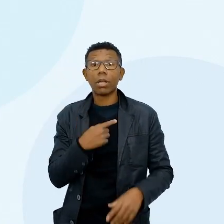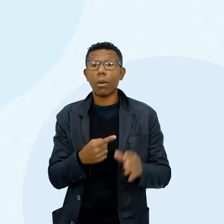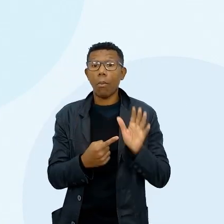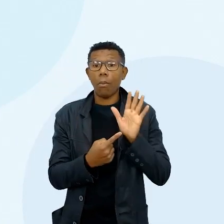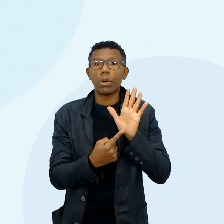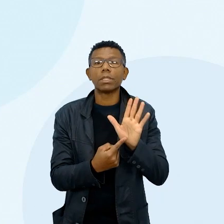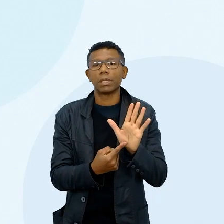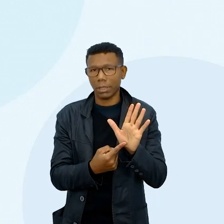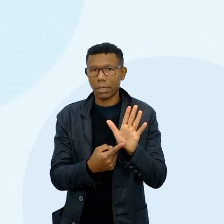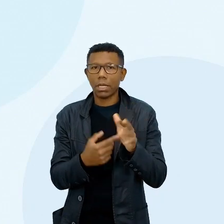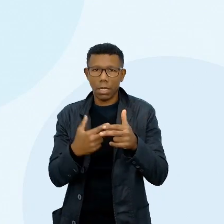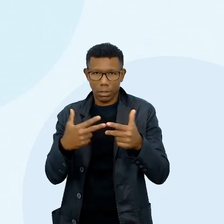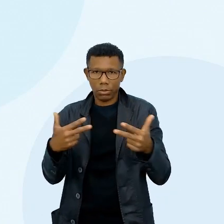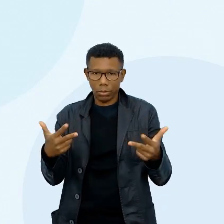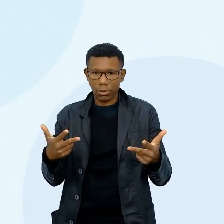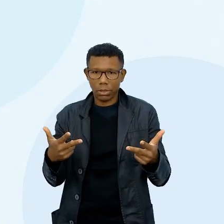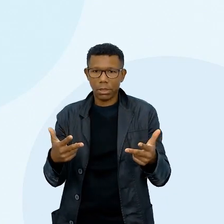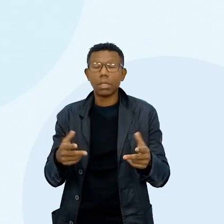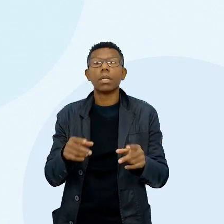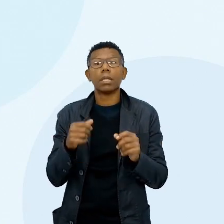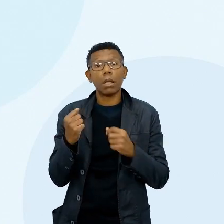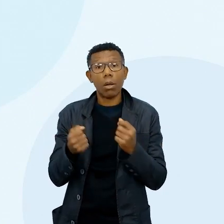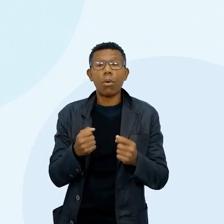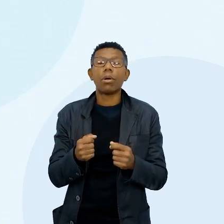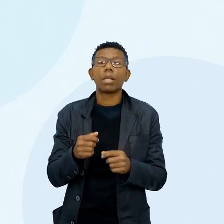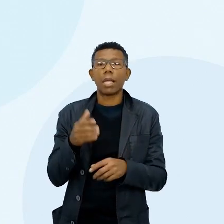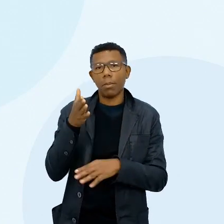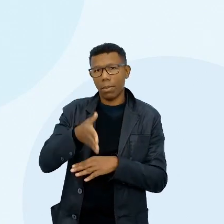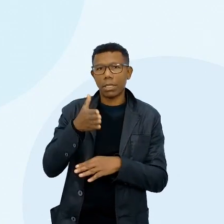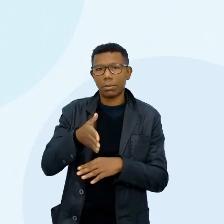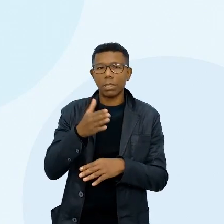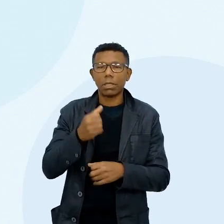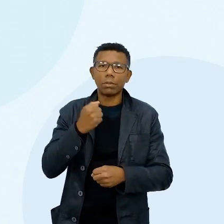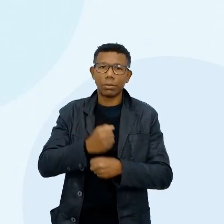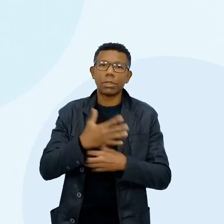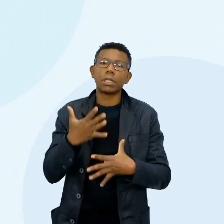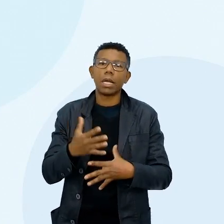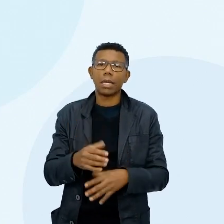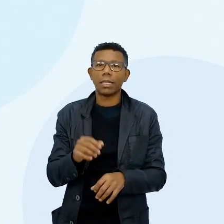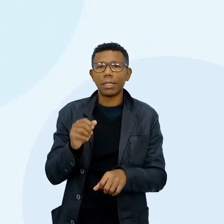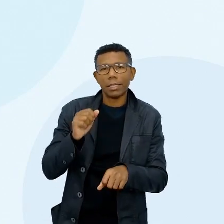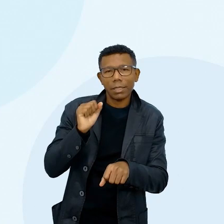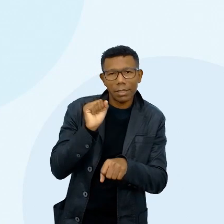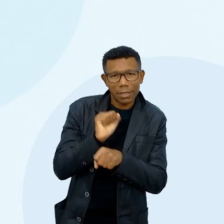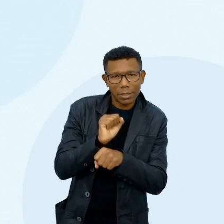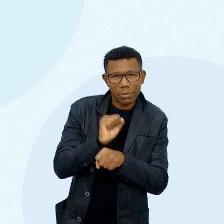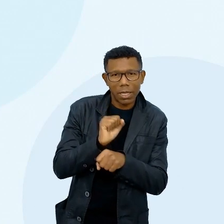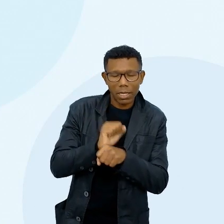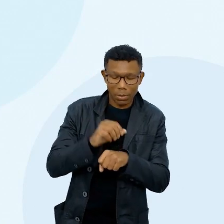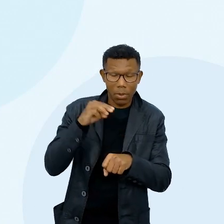e vocês outras. Então a gente aguarda a colaboração de vocês no chat. 3 minutinhos.